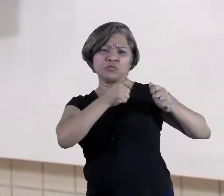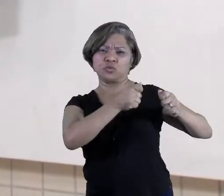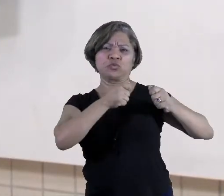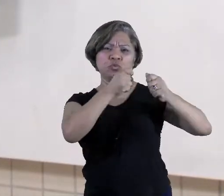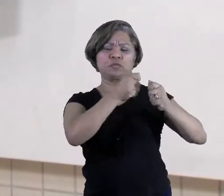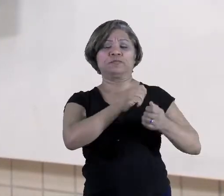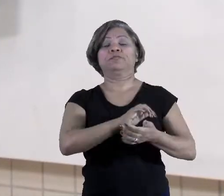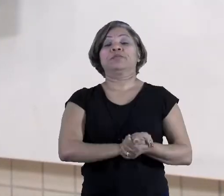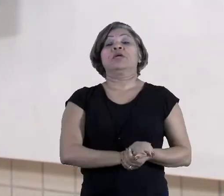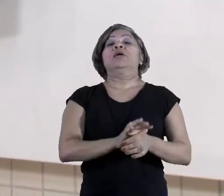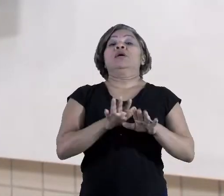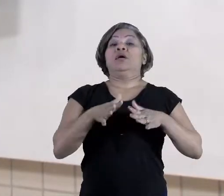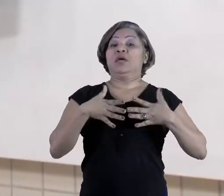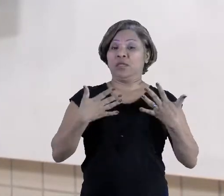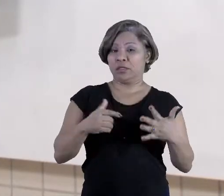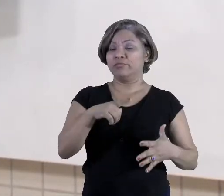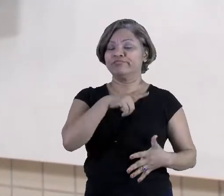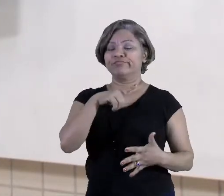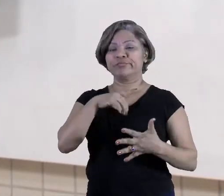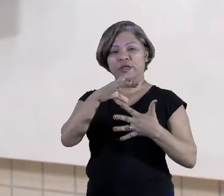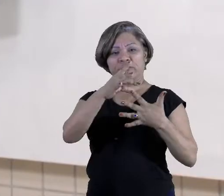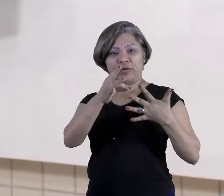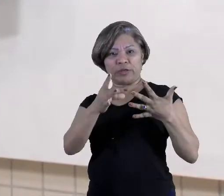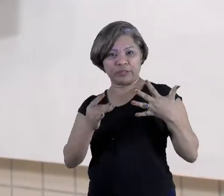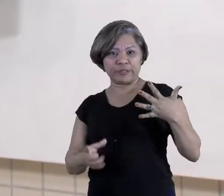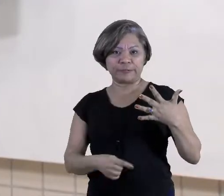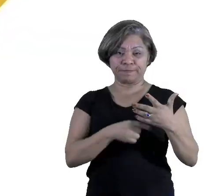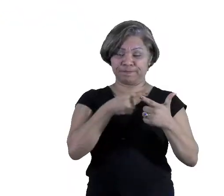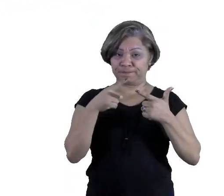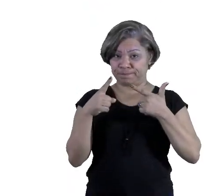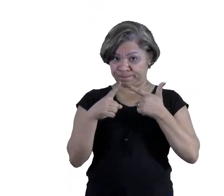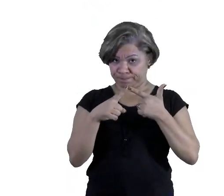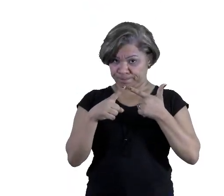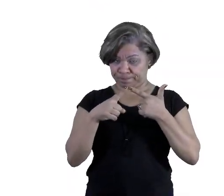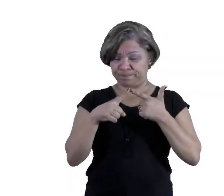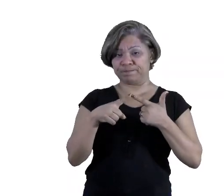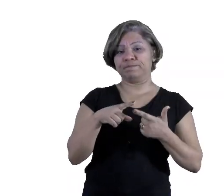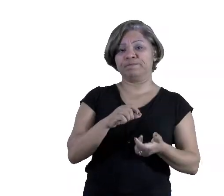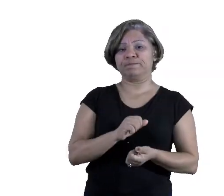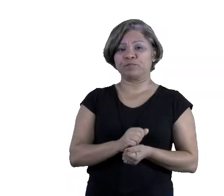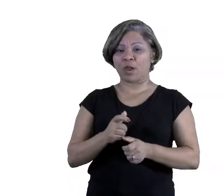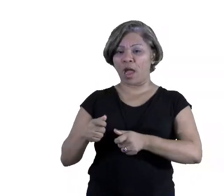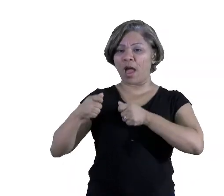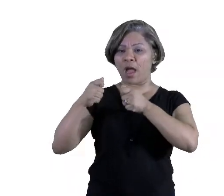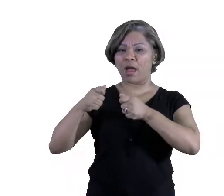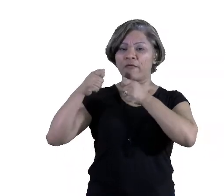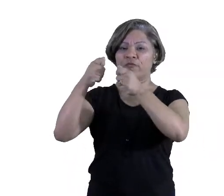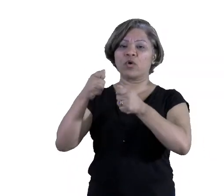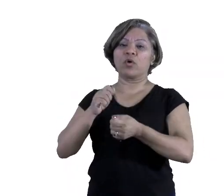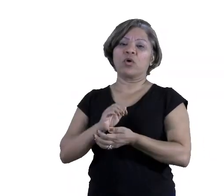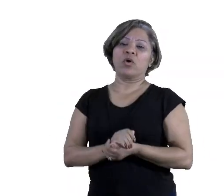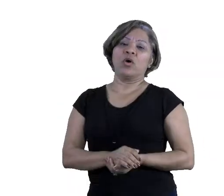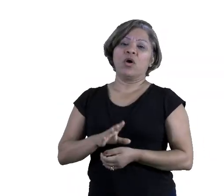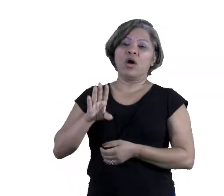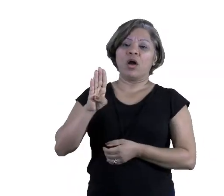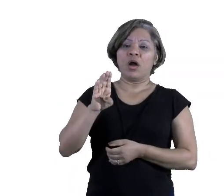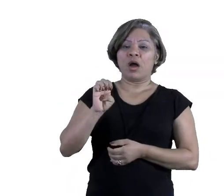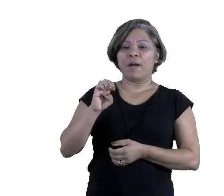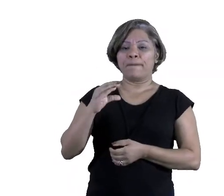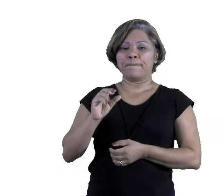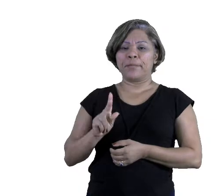Bueno teve essas características. A segunda revolta vai ser a revolta de Beckman, no ano de